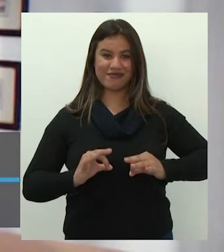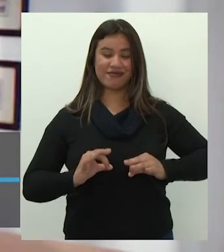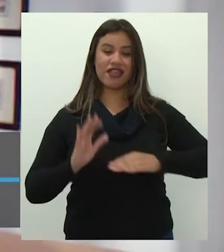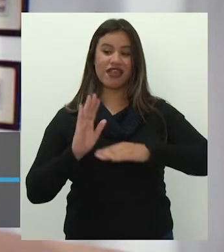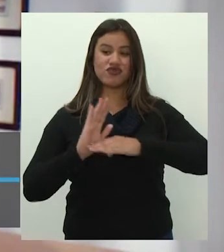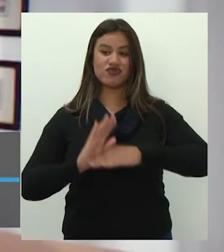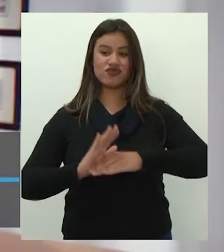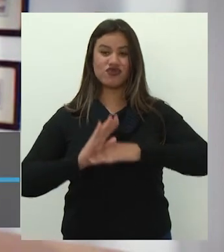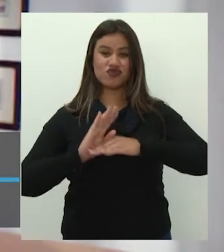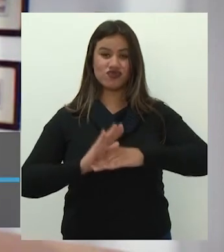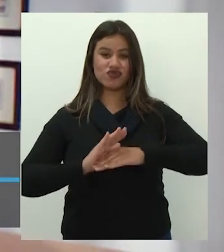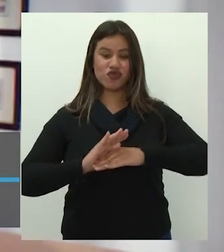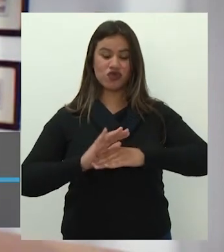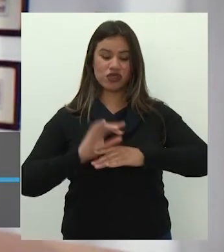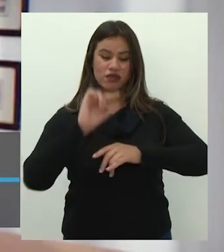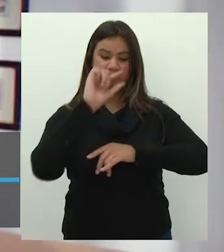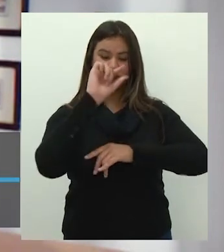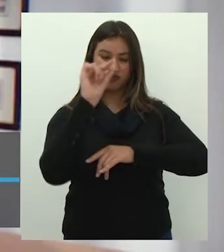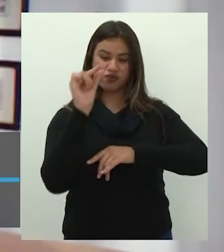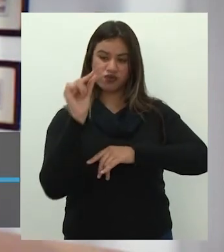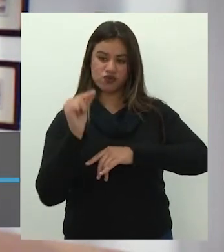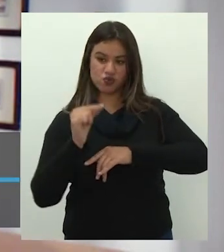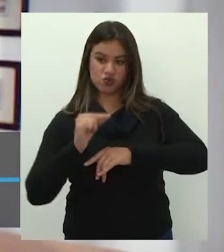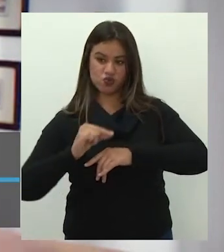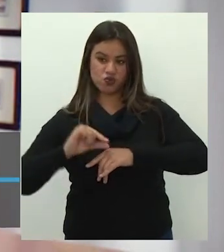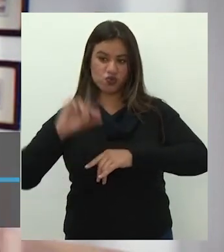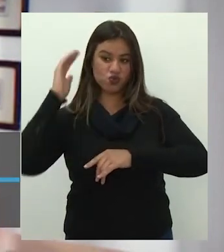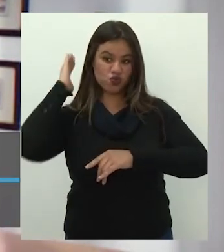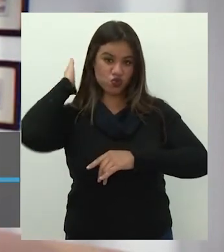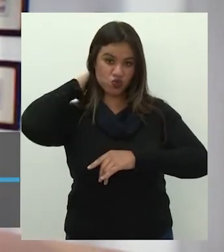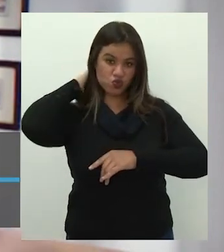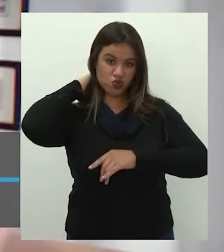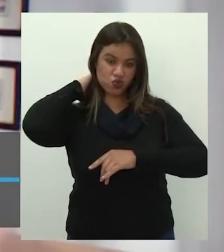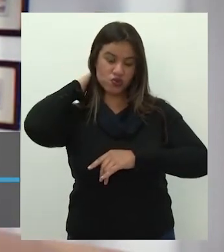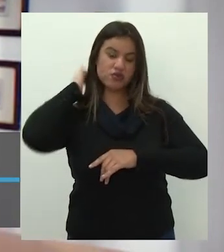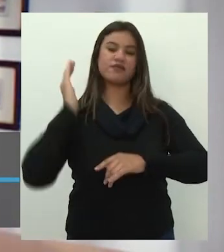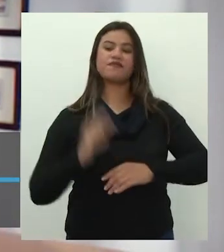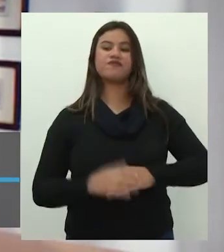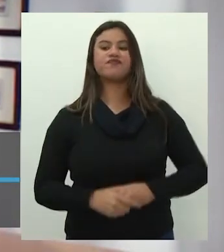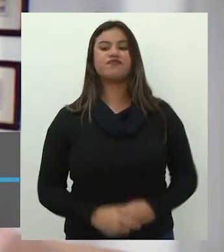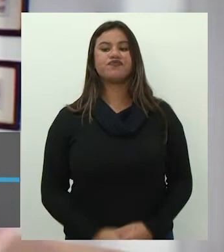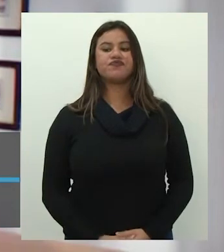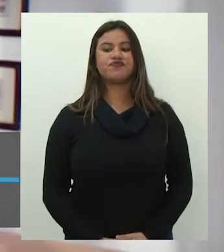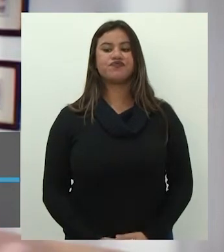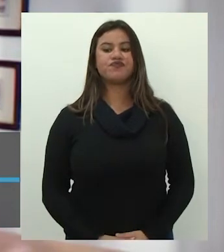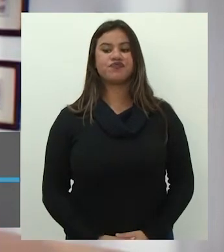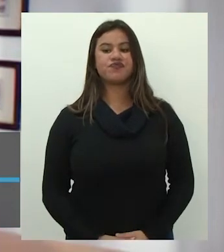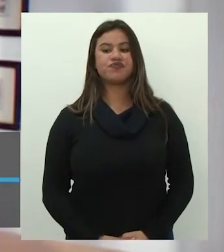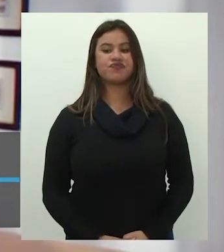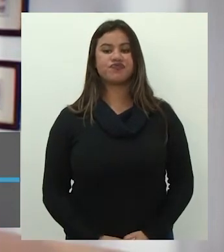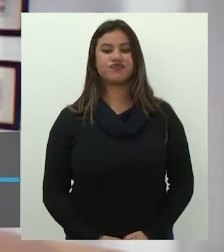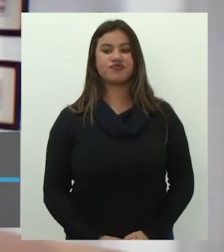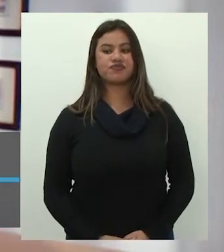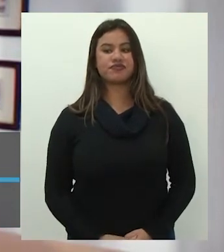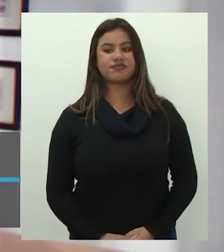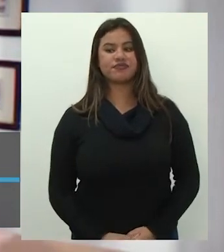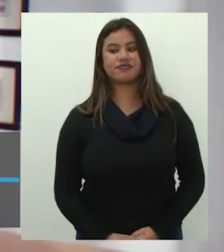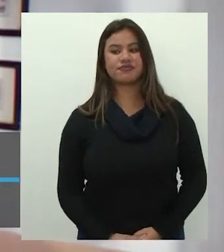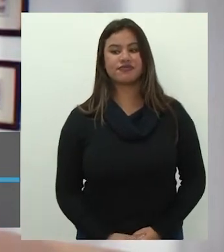musculatura dorsal, né? Posterior, claro. Dorsal, musculatura dorsal